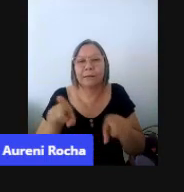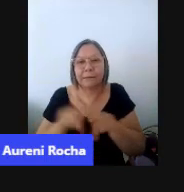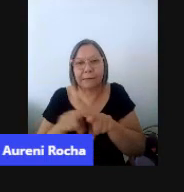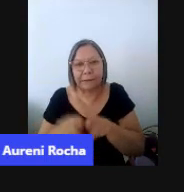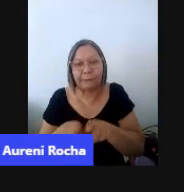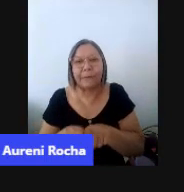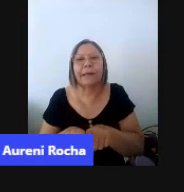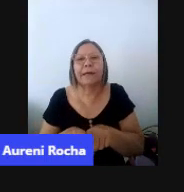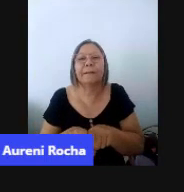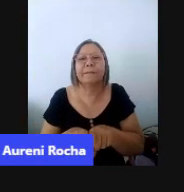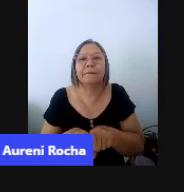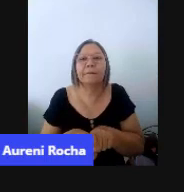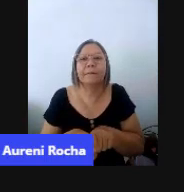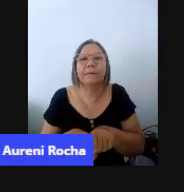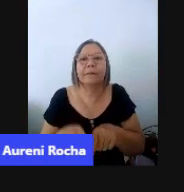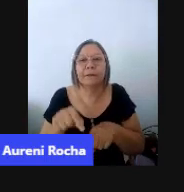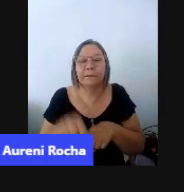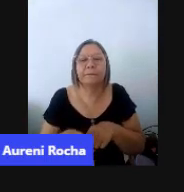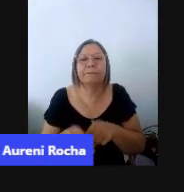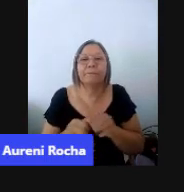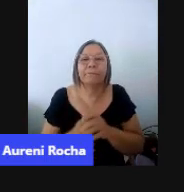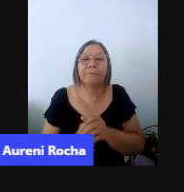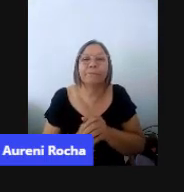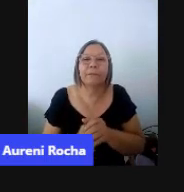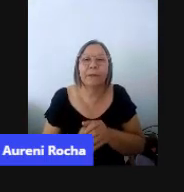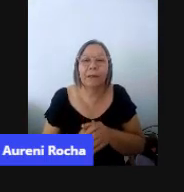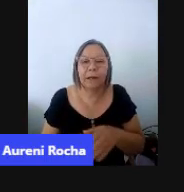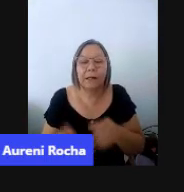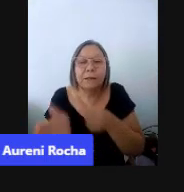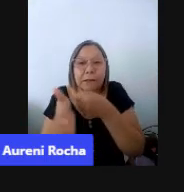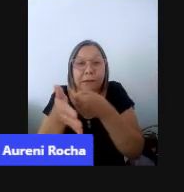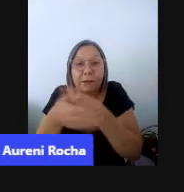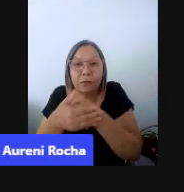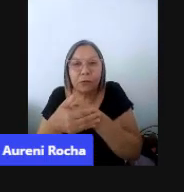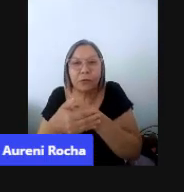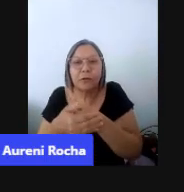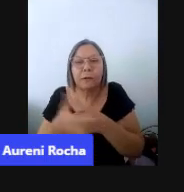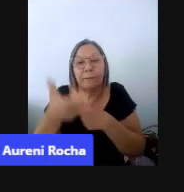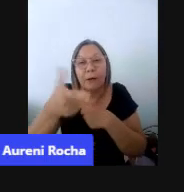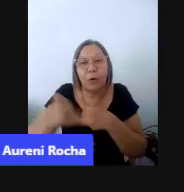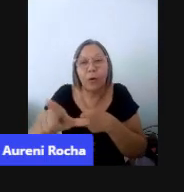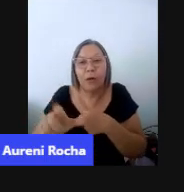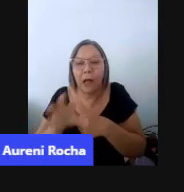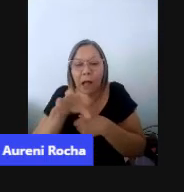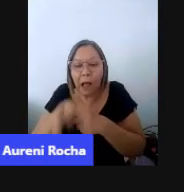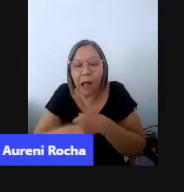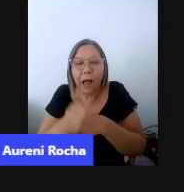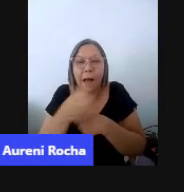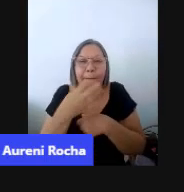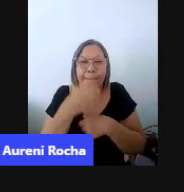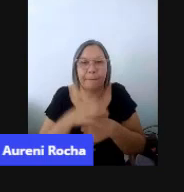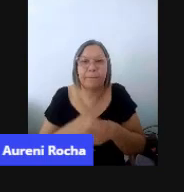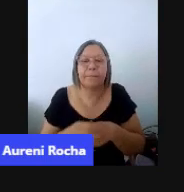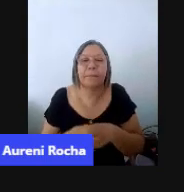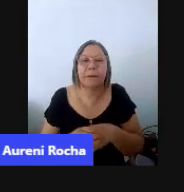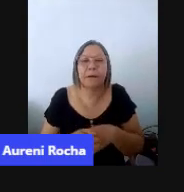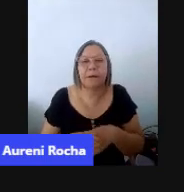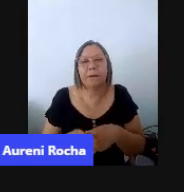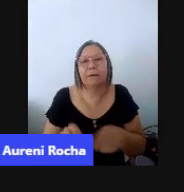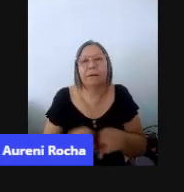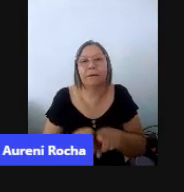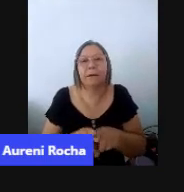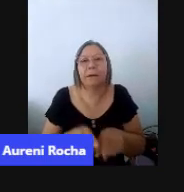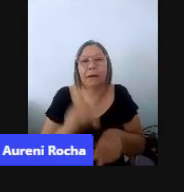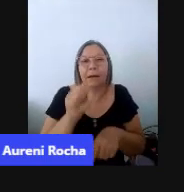entrar e sair, ali isso atrai então, os predadores. Né? Aqui você vê uma jaguatirica predando. A seriema, cada vez que ela passa na